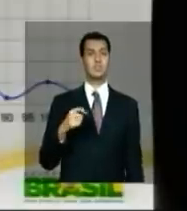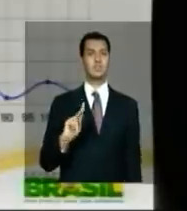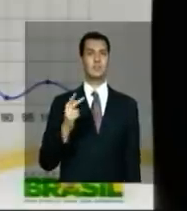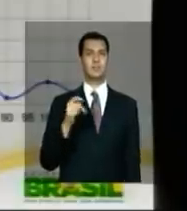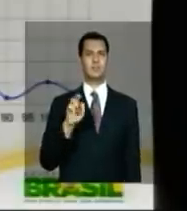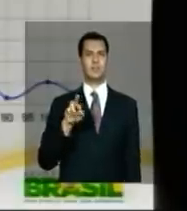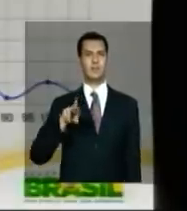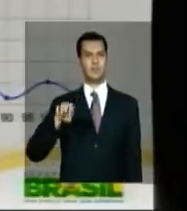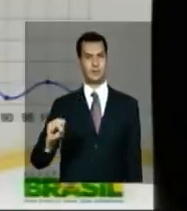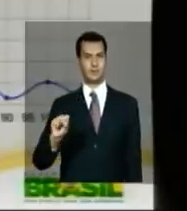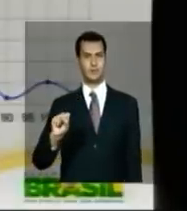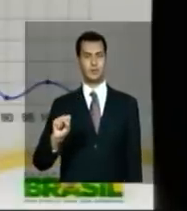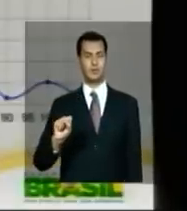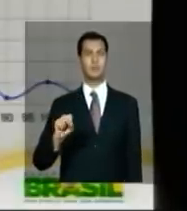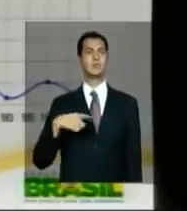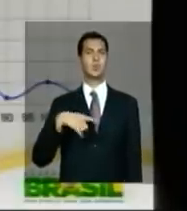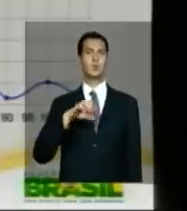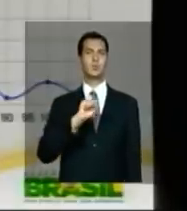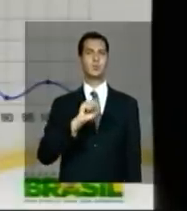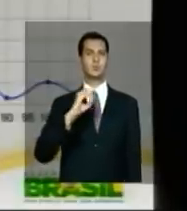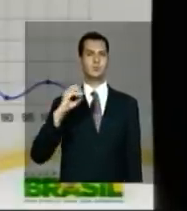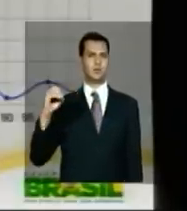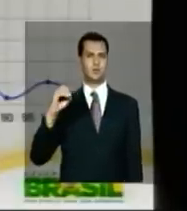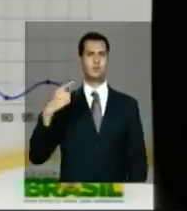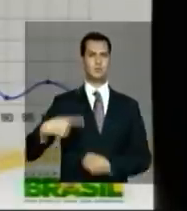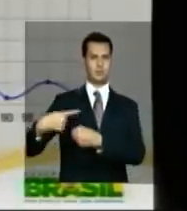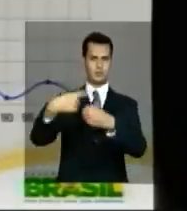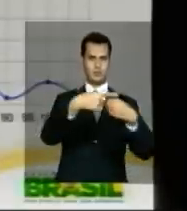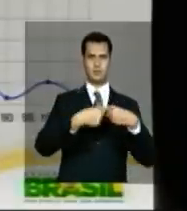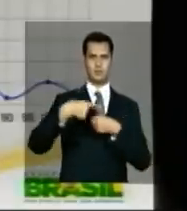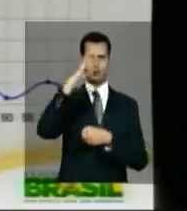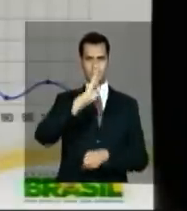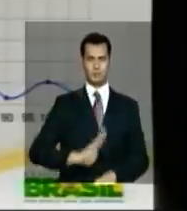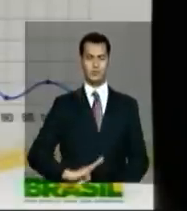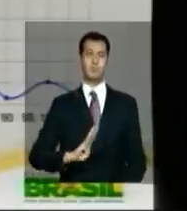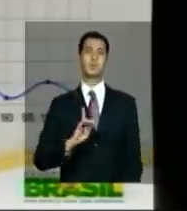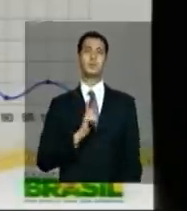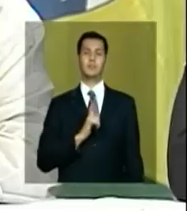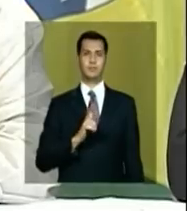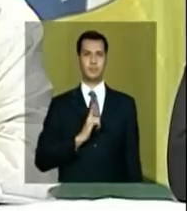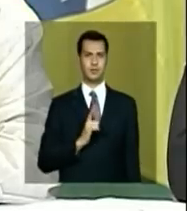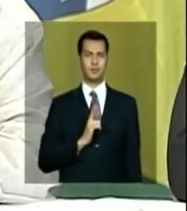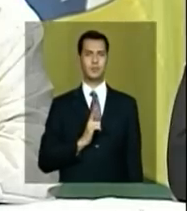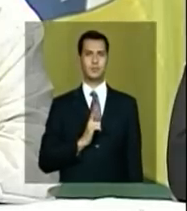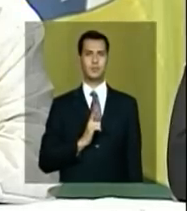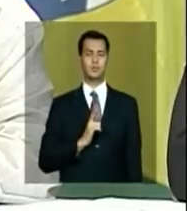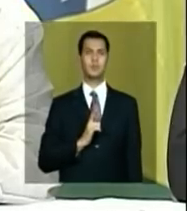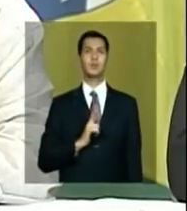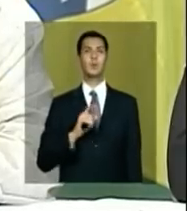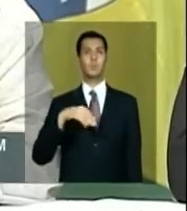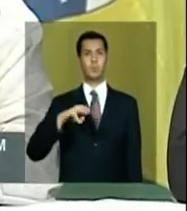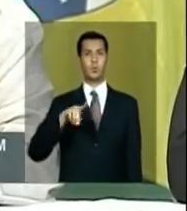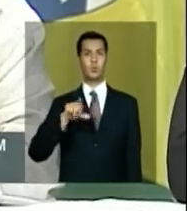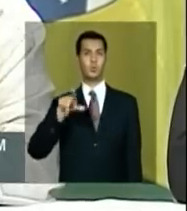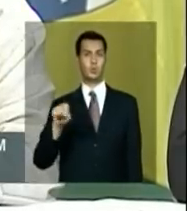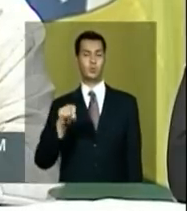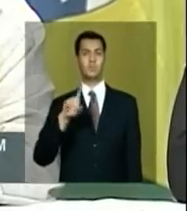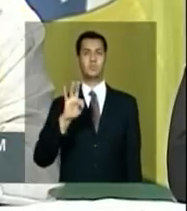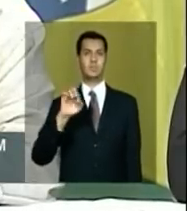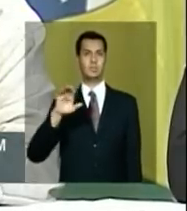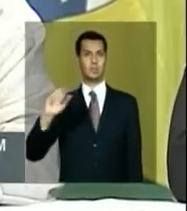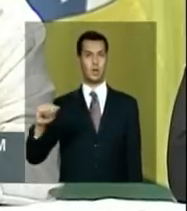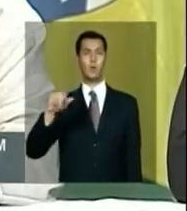maior número de municípios cerca de 800 municípios no Brasil tem como unidade módulo fiscal 20